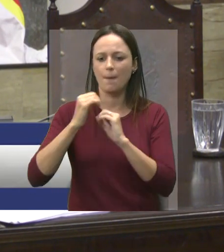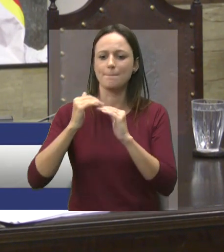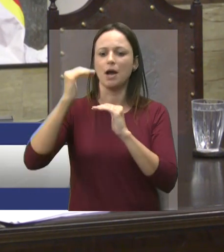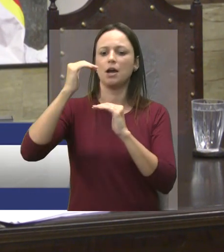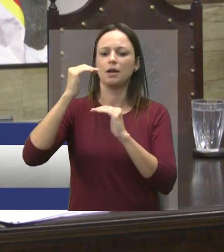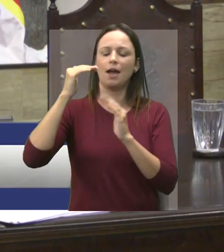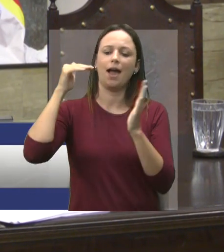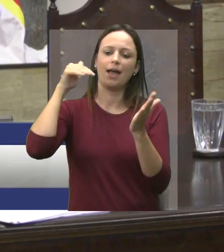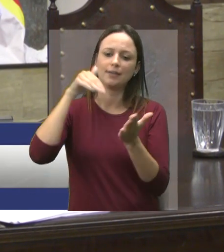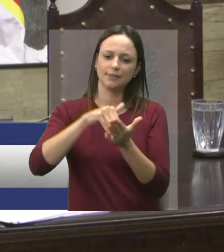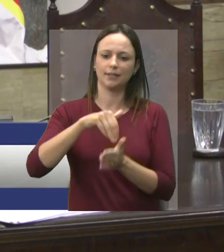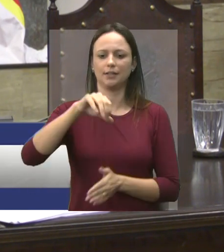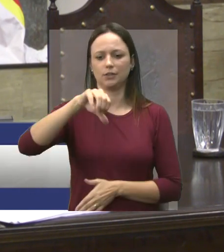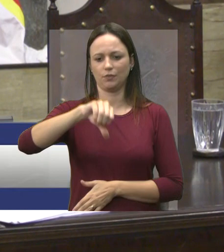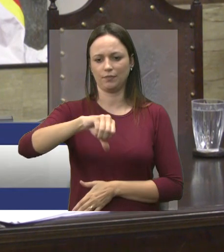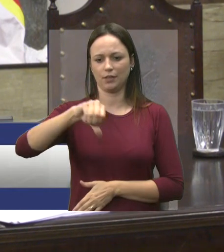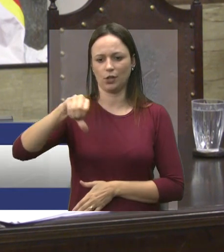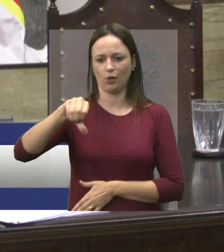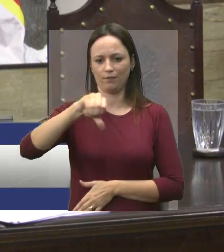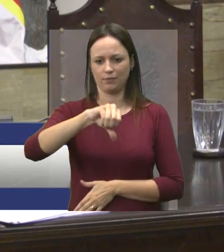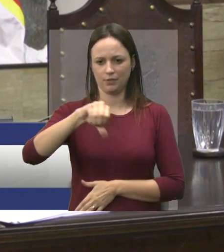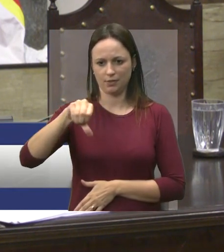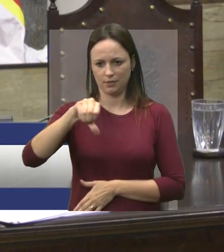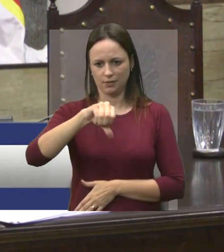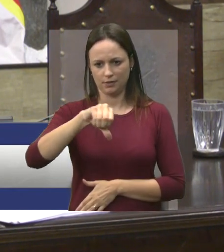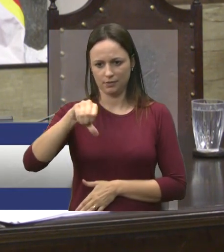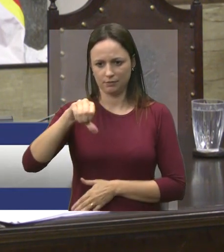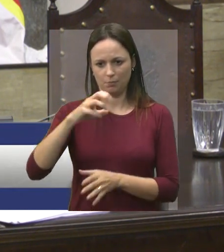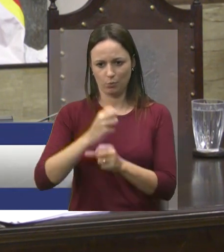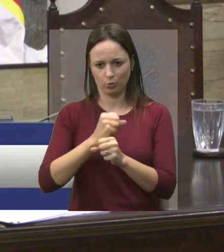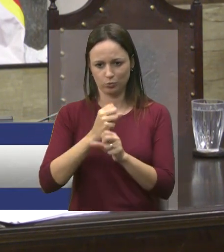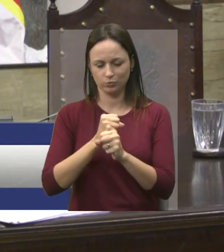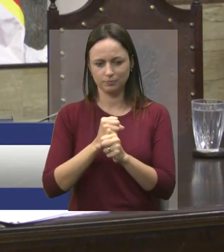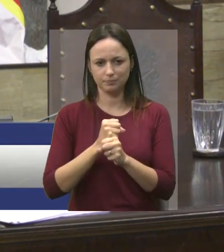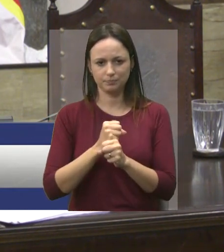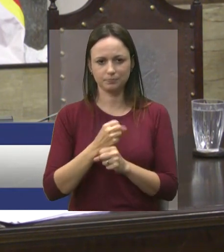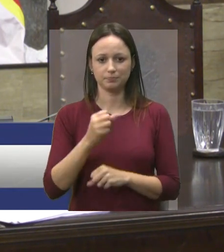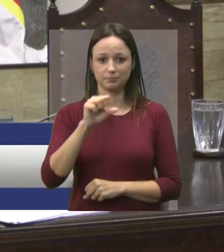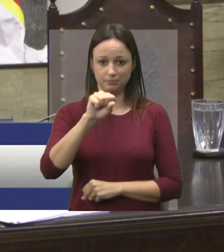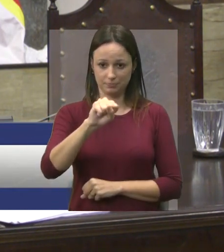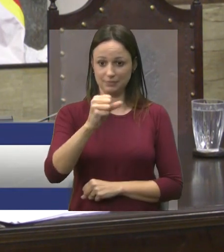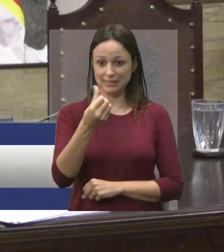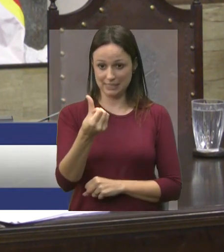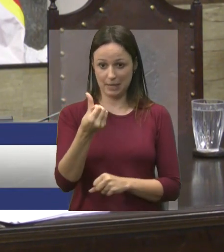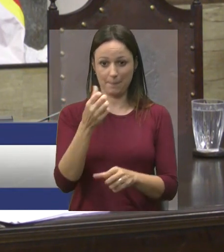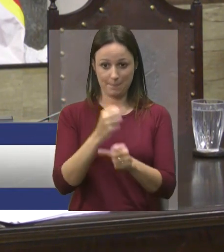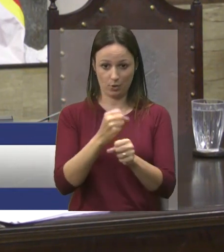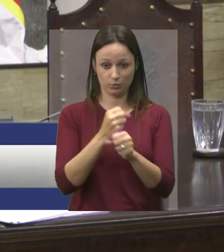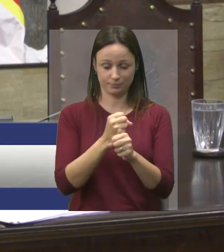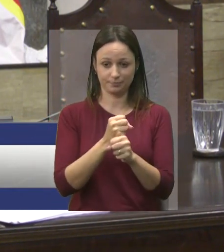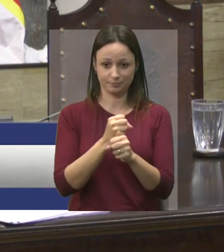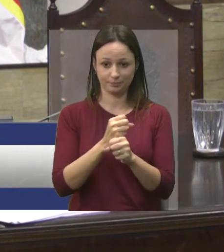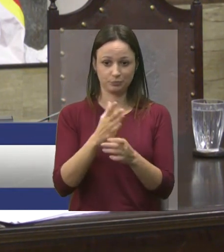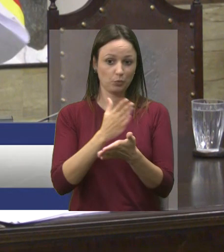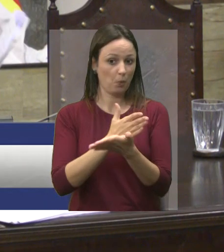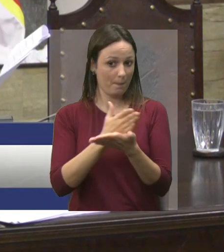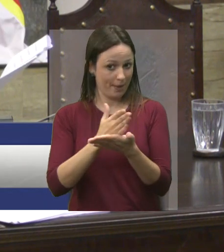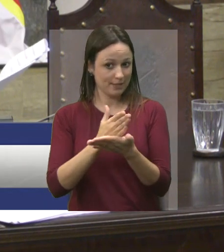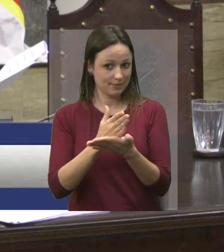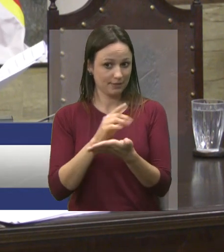a 99 pontos. Então, se a gente pegar 86 pontos, que é onde começa